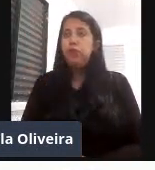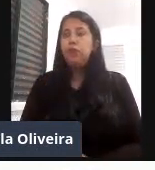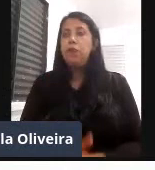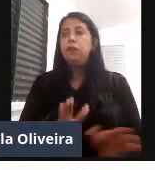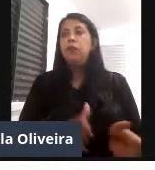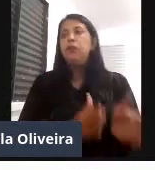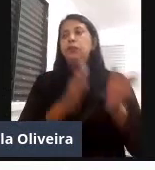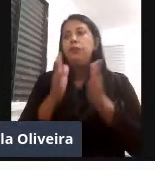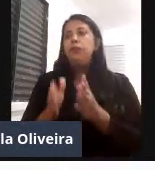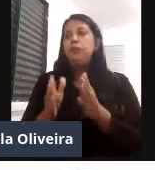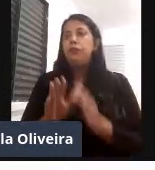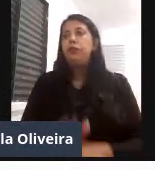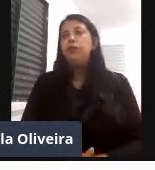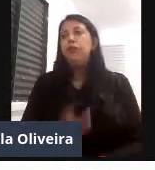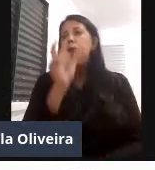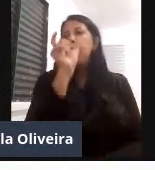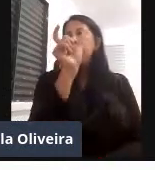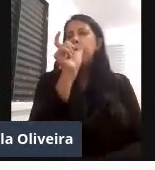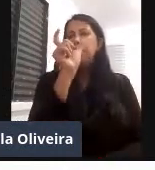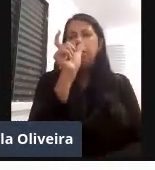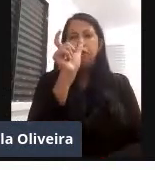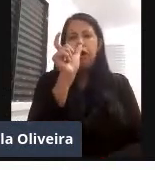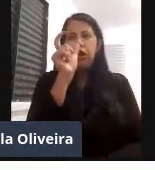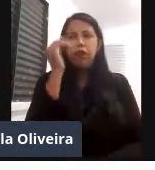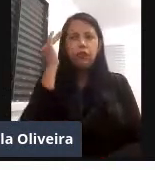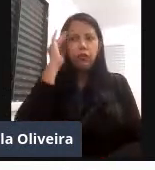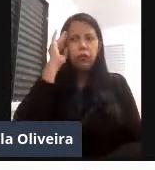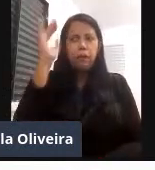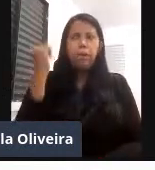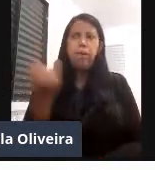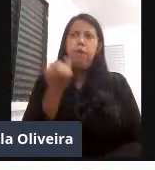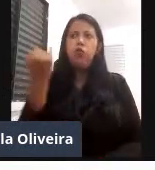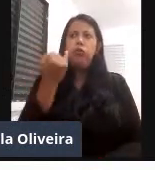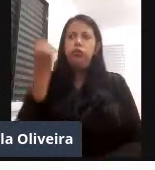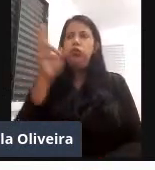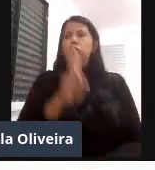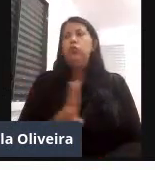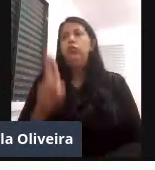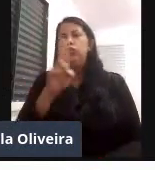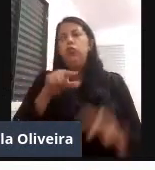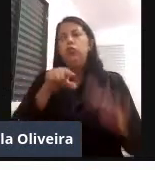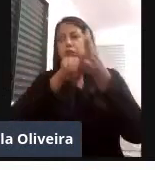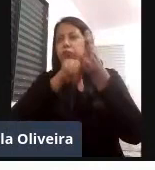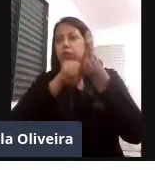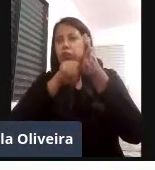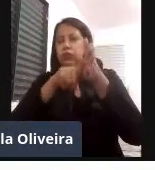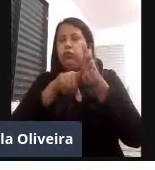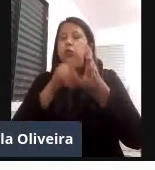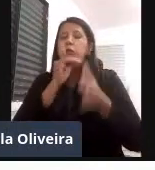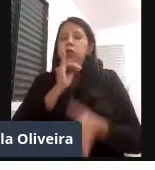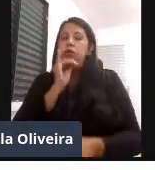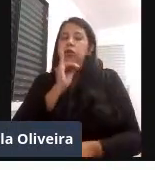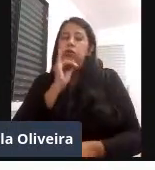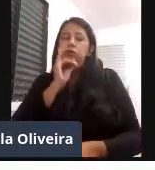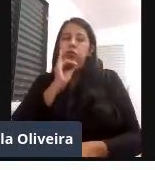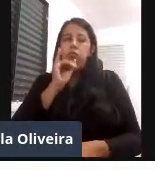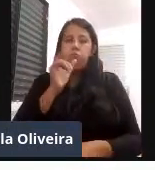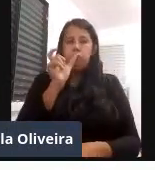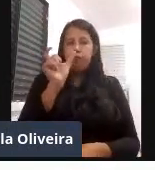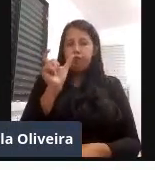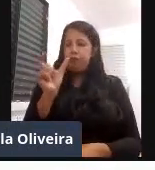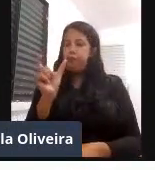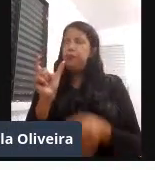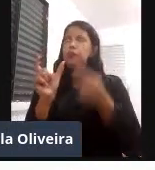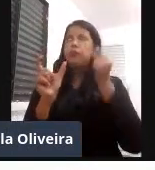descritores. Palavras-chave que serão utilizadas na minha pesquisa exploratória. Então, quando a gente for lá fazer a nossa busca